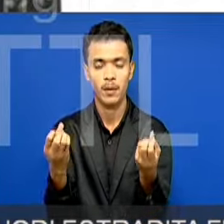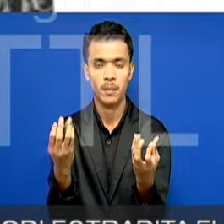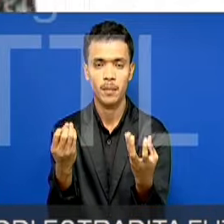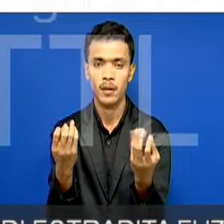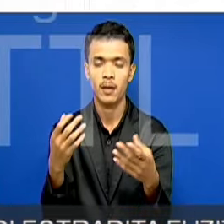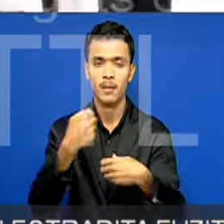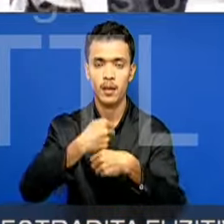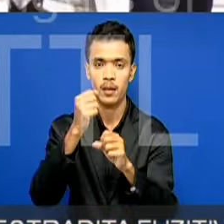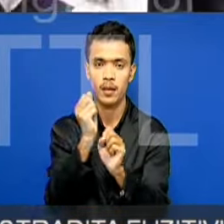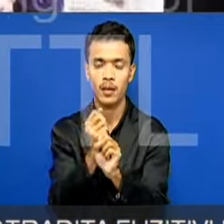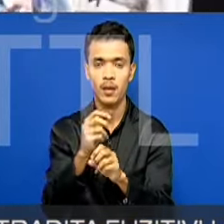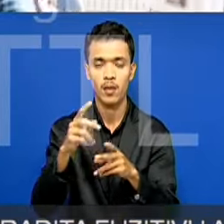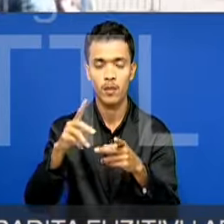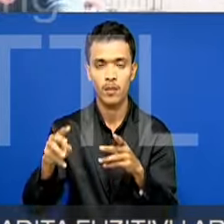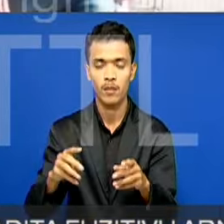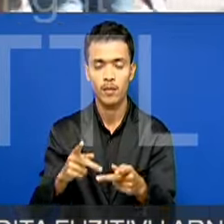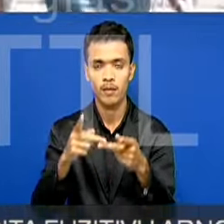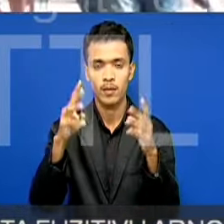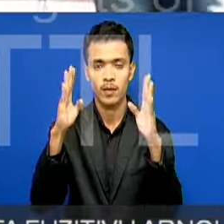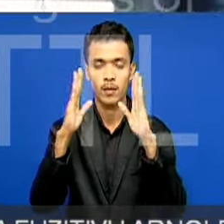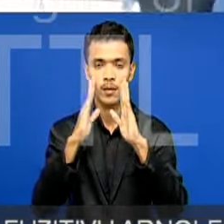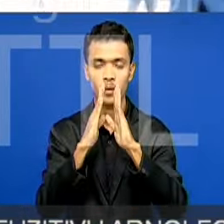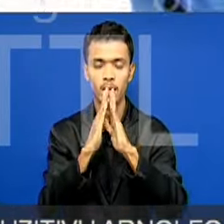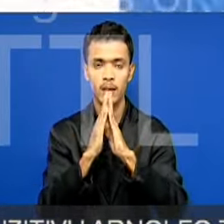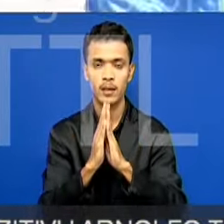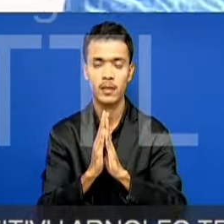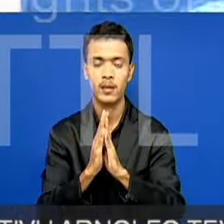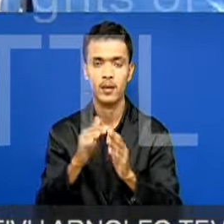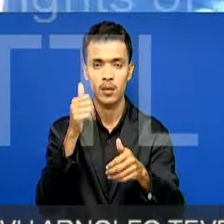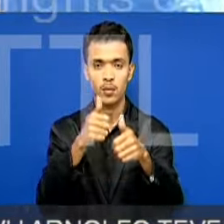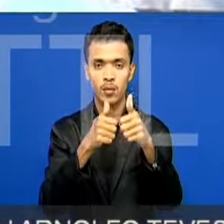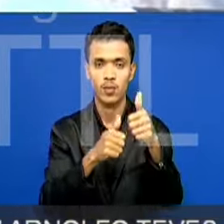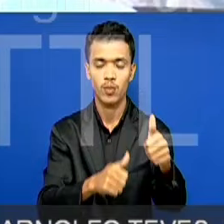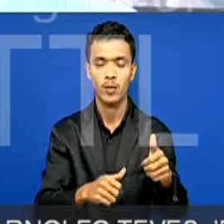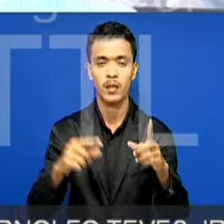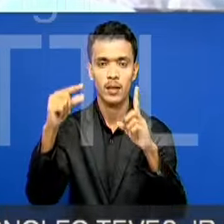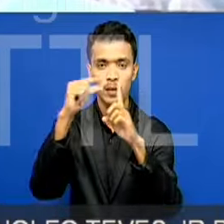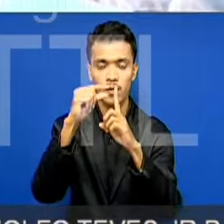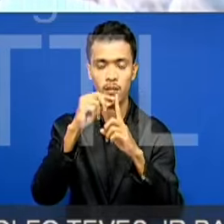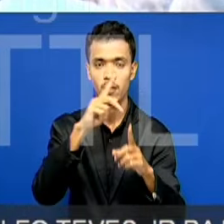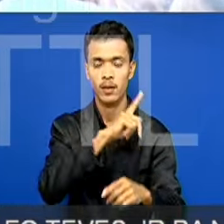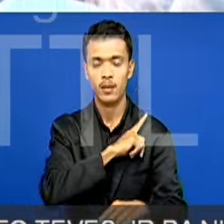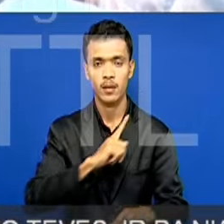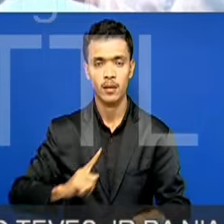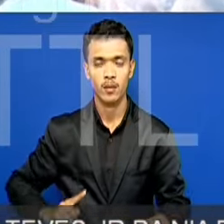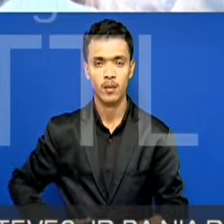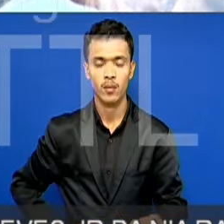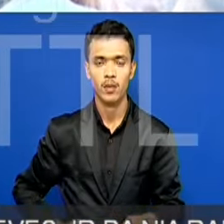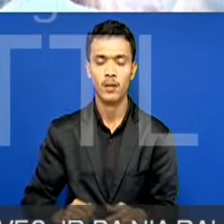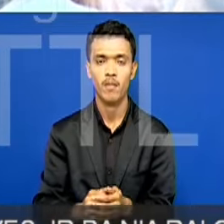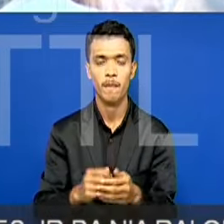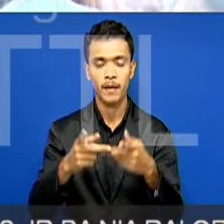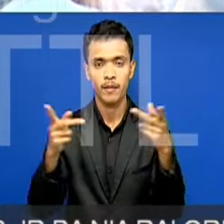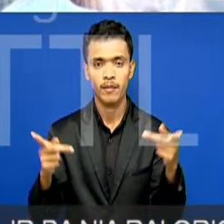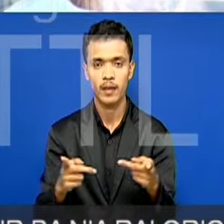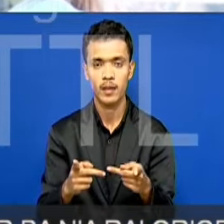macahalo peregrina saun bafatin ne é, hodi halo devoção. Tuir doutrina católica. Mas que fatem